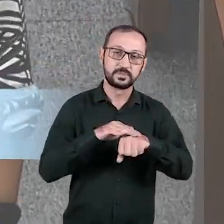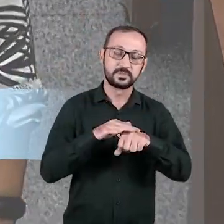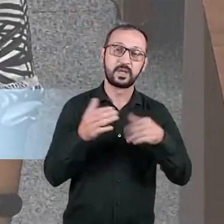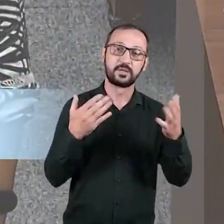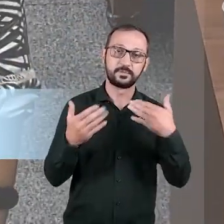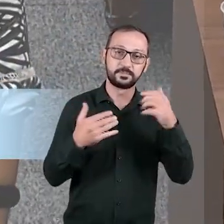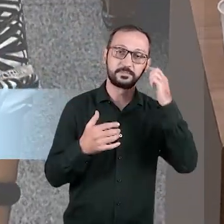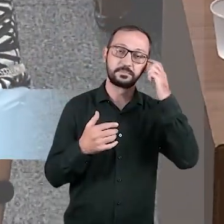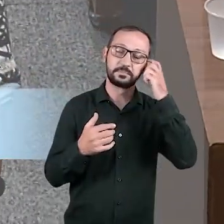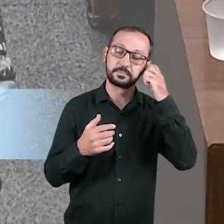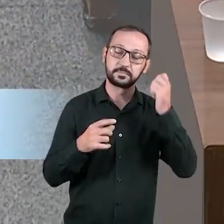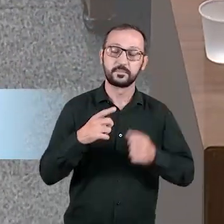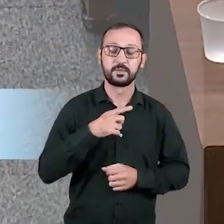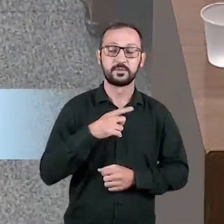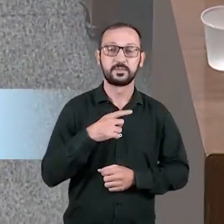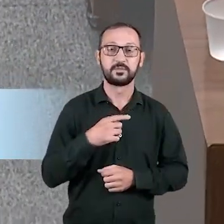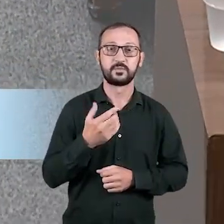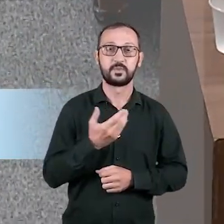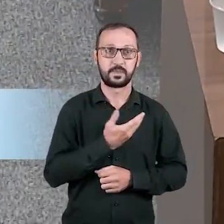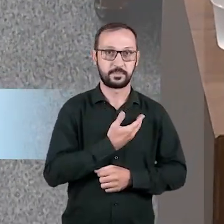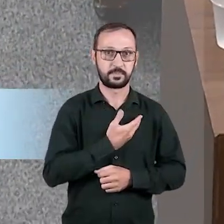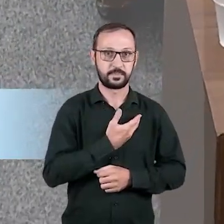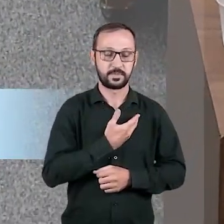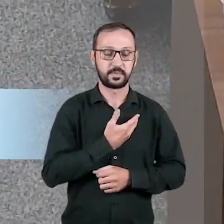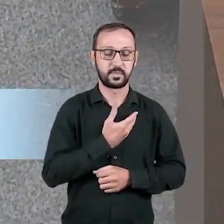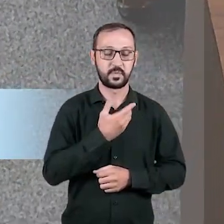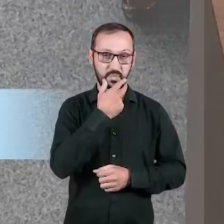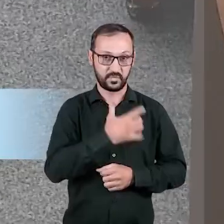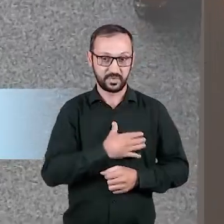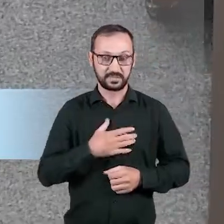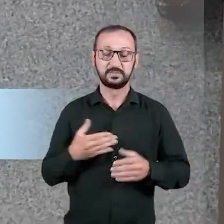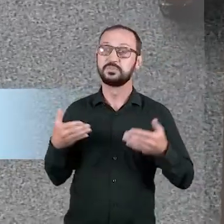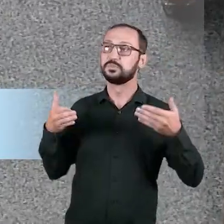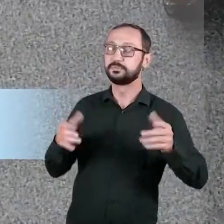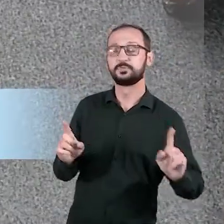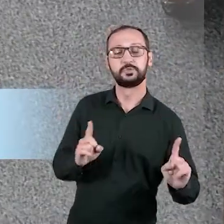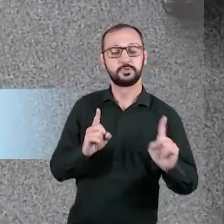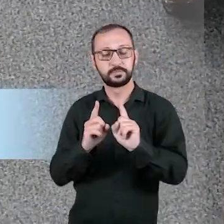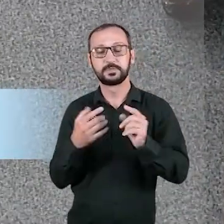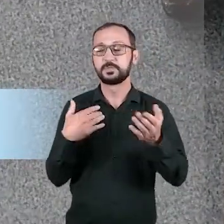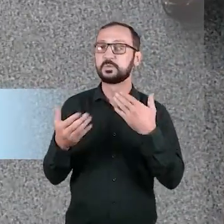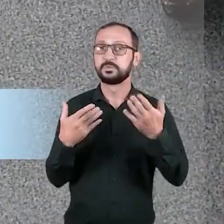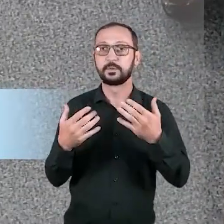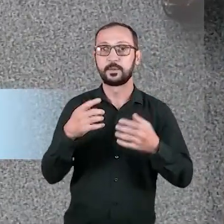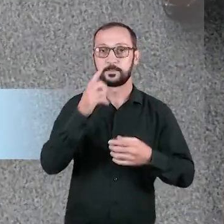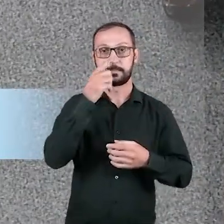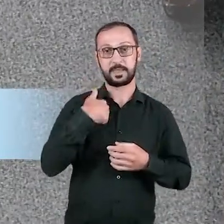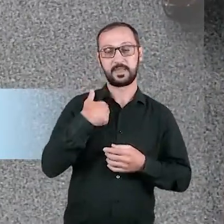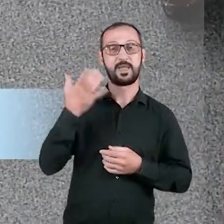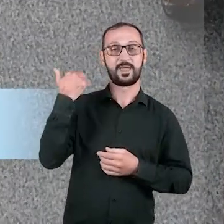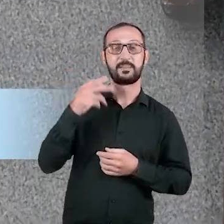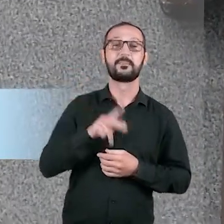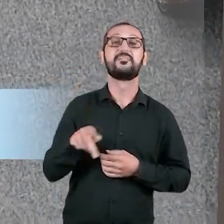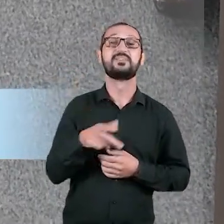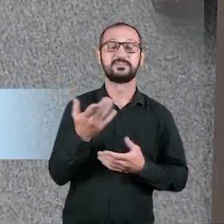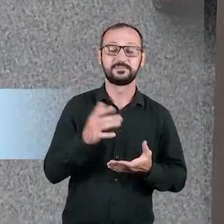isso, teve até um amigo do meu filho chegou e a gente conversando, né, e a minha mãe era